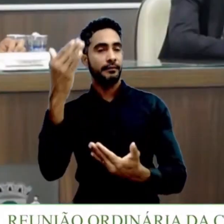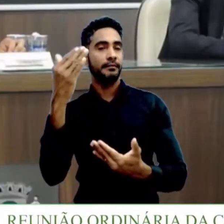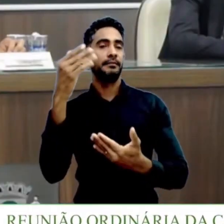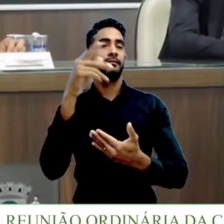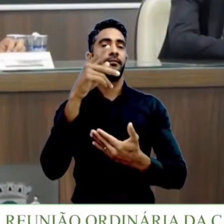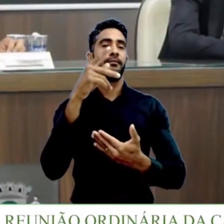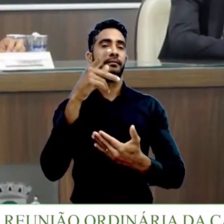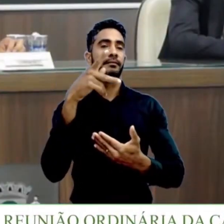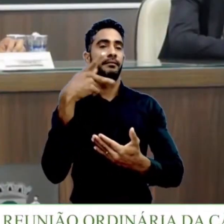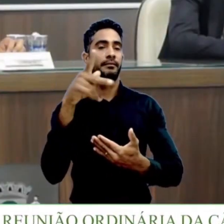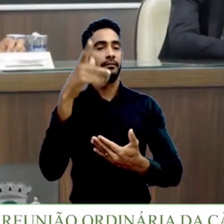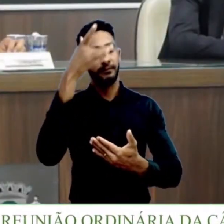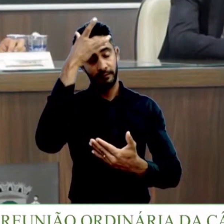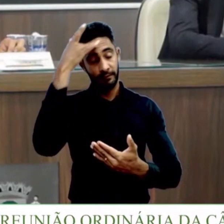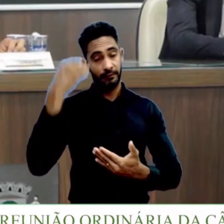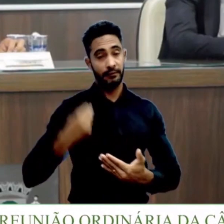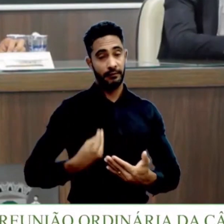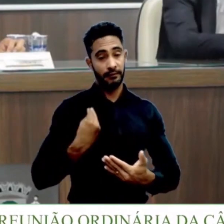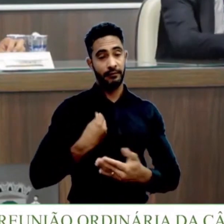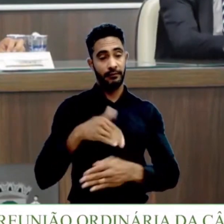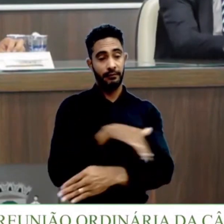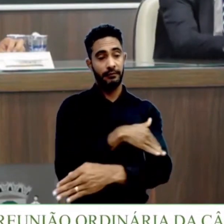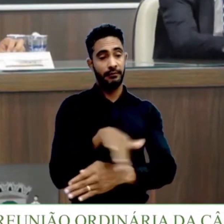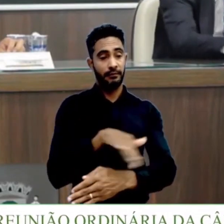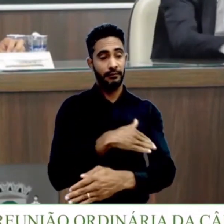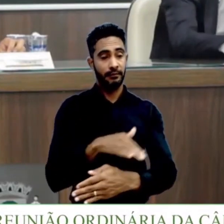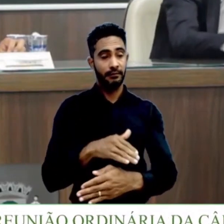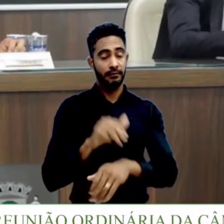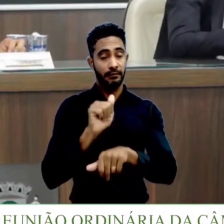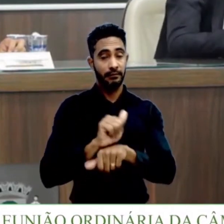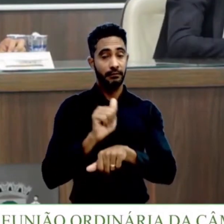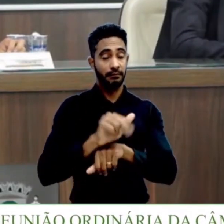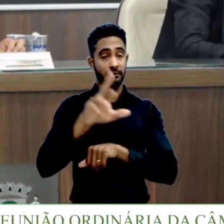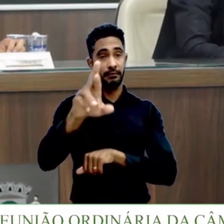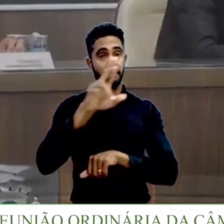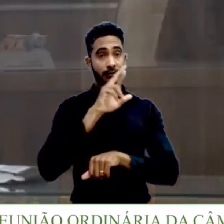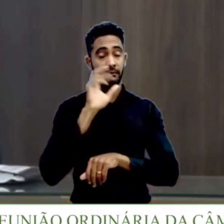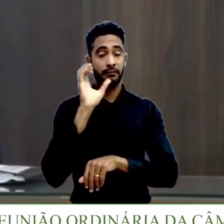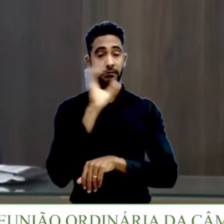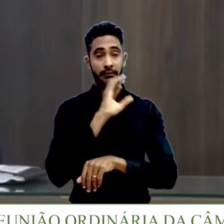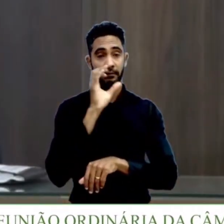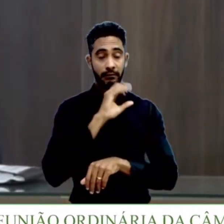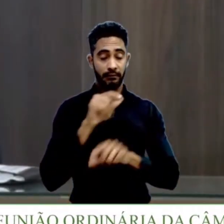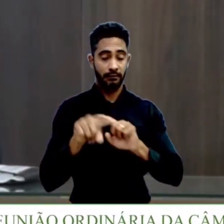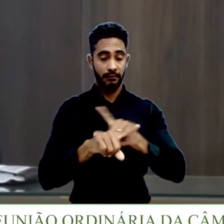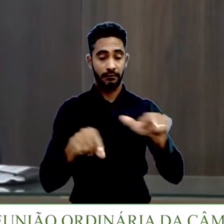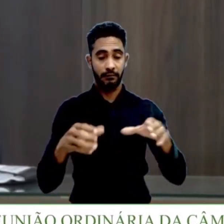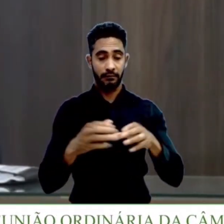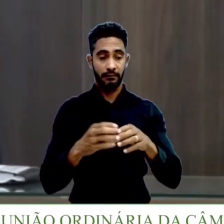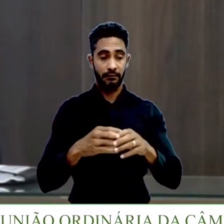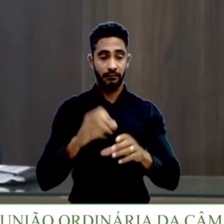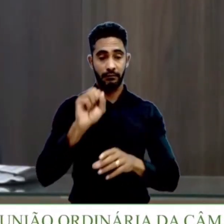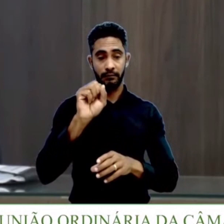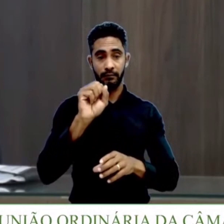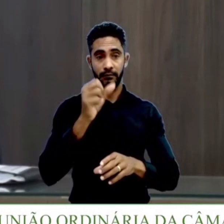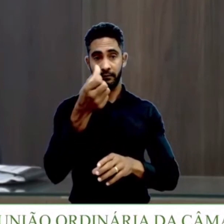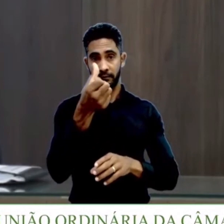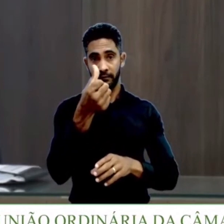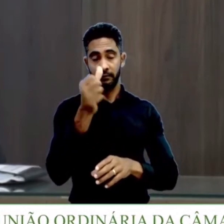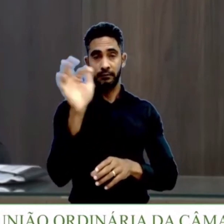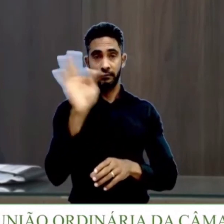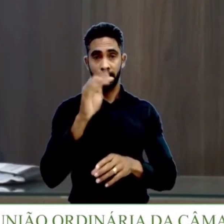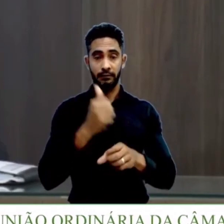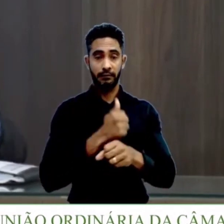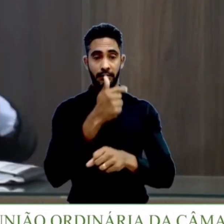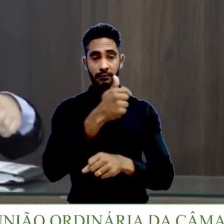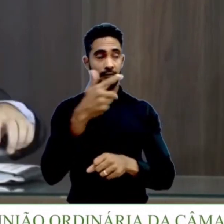nome dos moradores da via. Aguardo resposta a esse ofício em tempo hábil. Sala das Sessões, 2 de fevereiro de